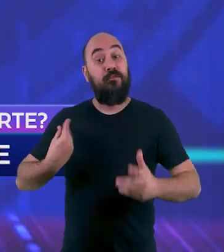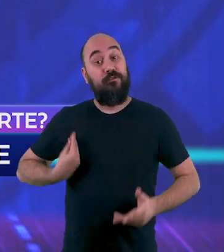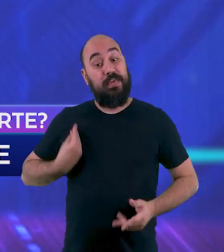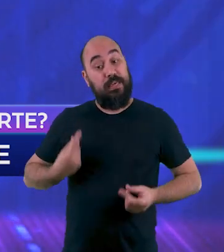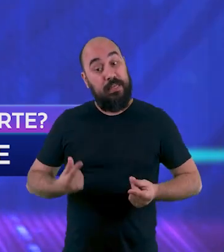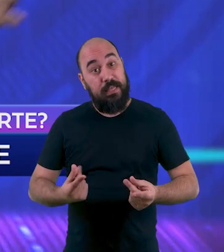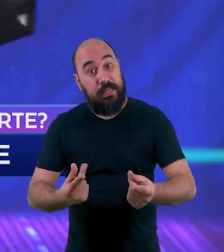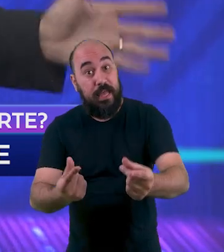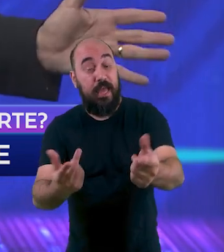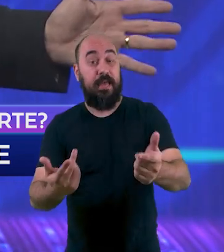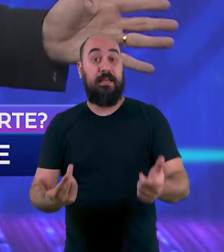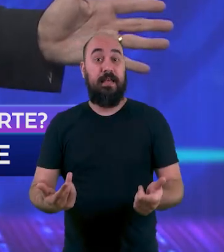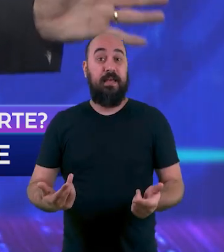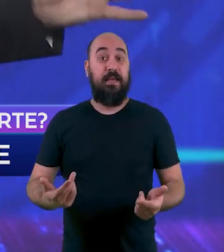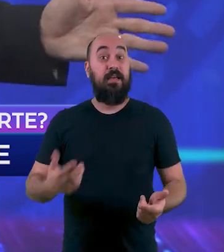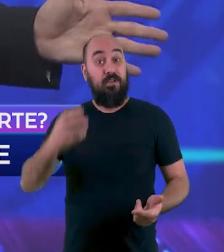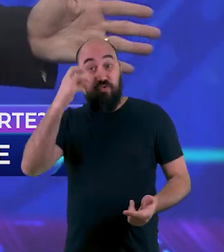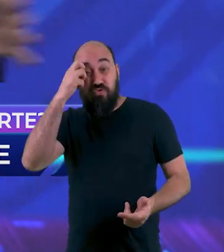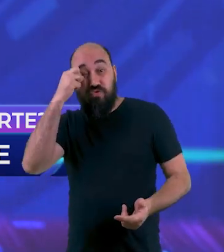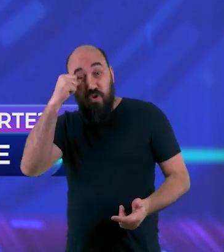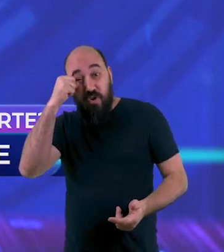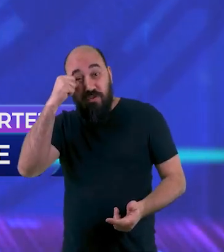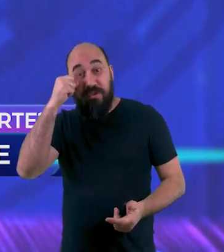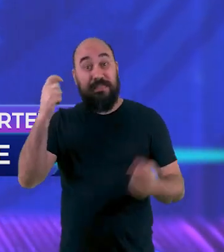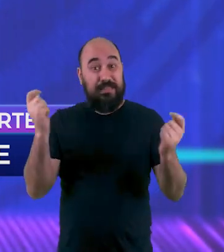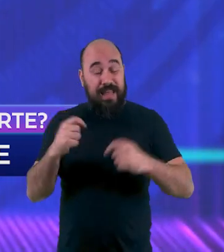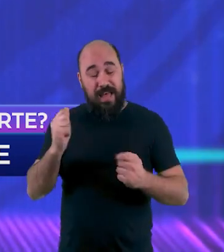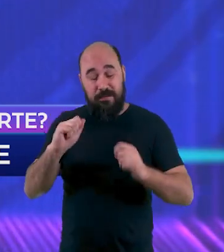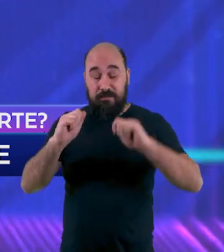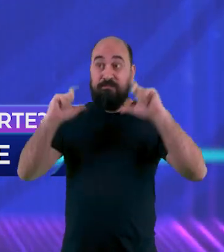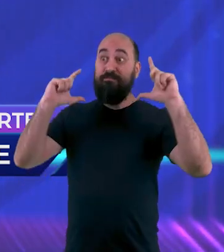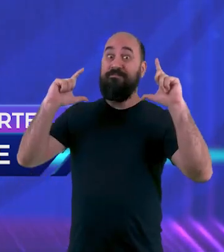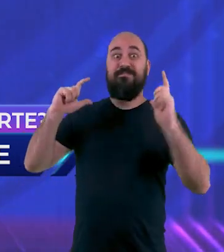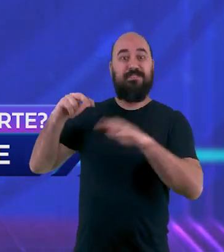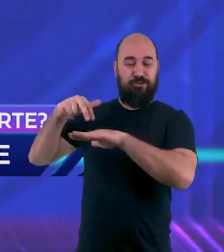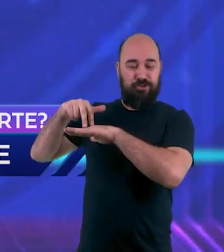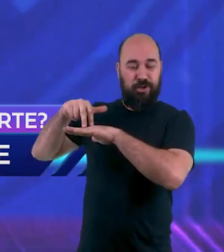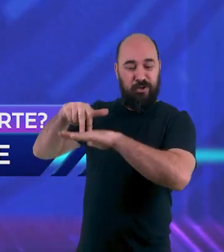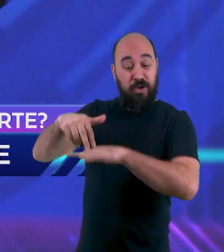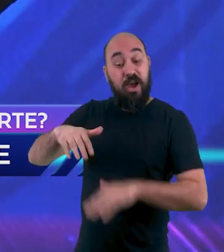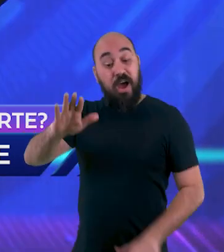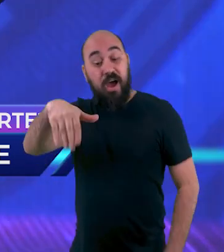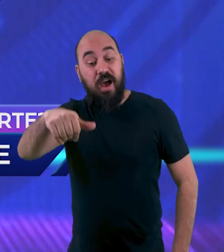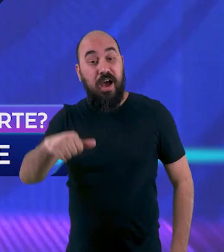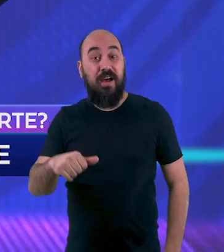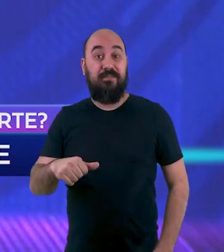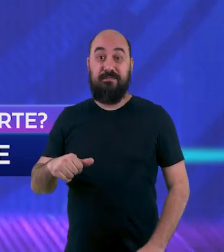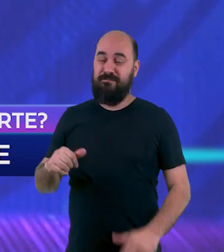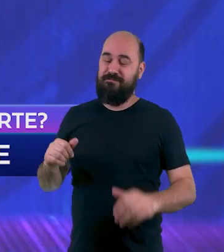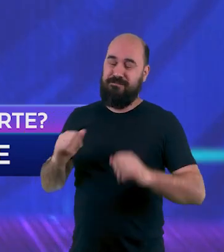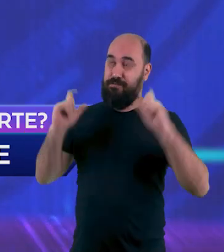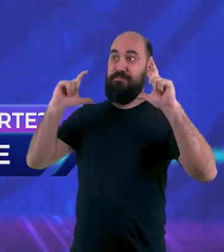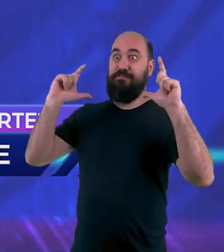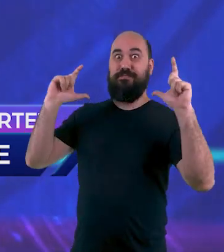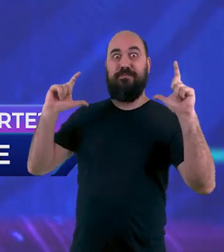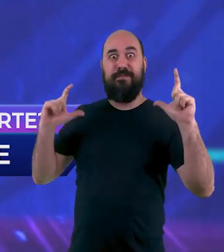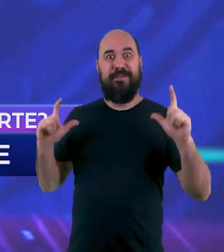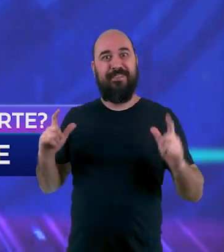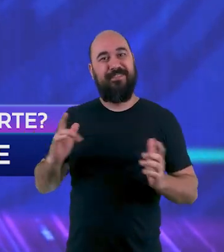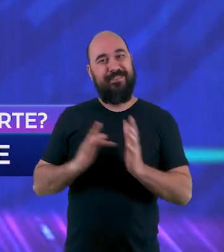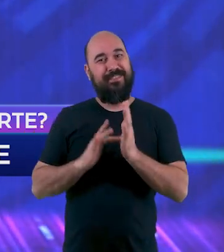eternidade. Este sono da morte será despertado pela volta do Senhor